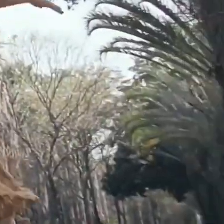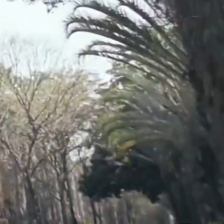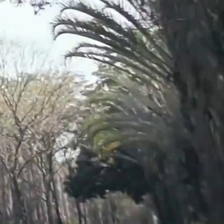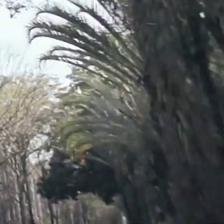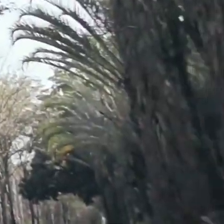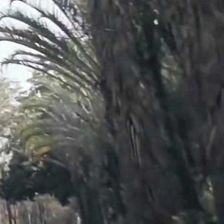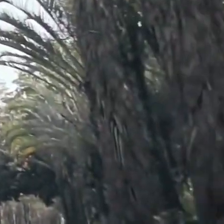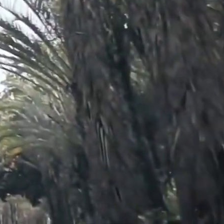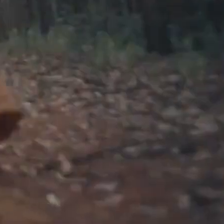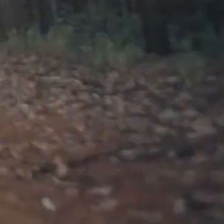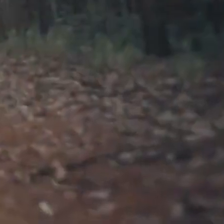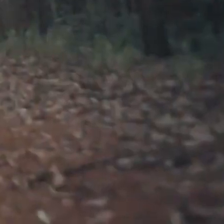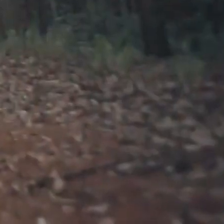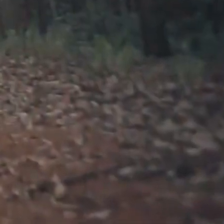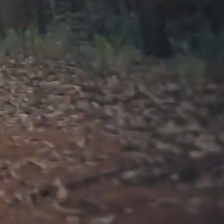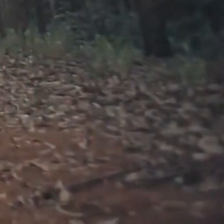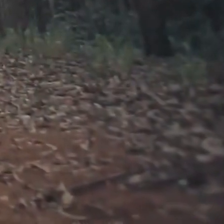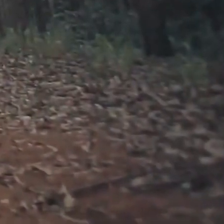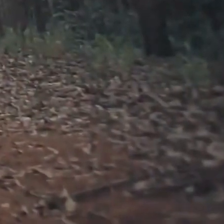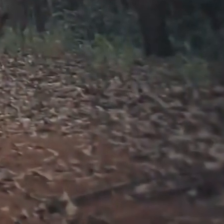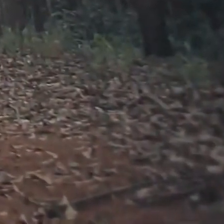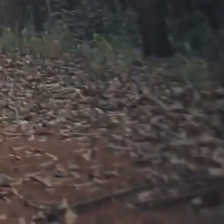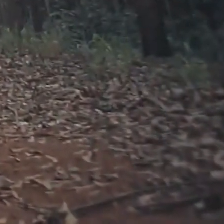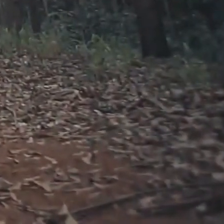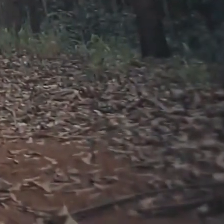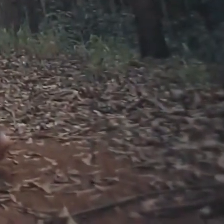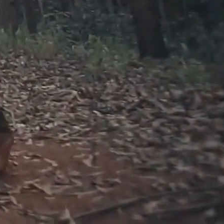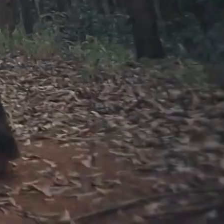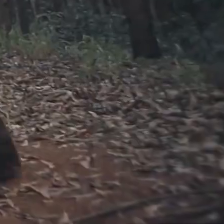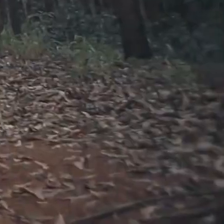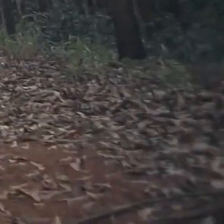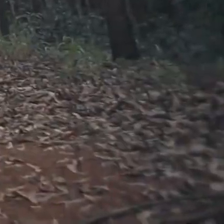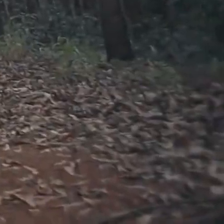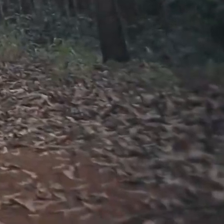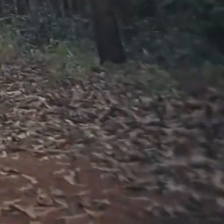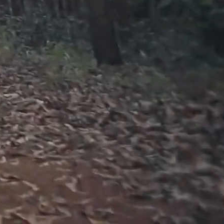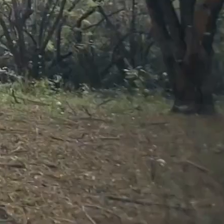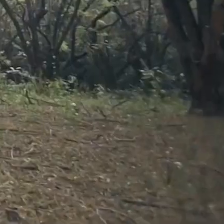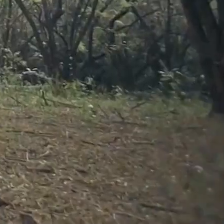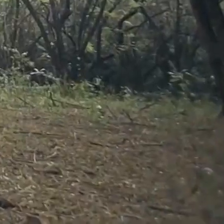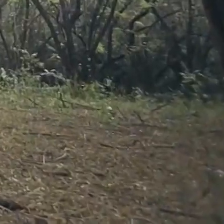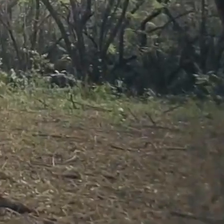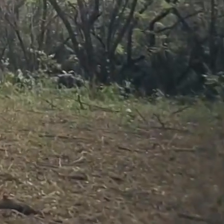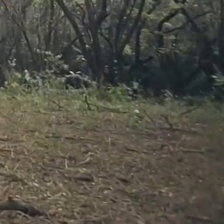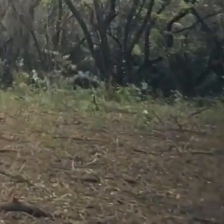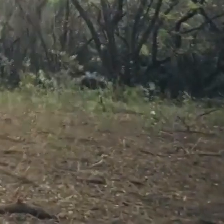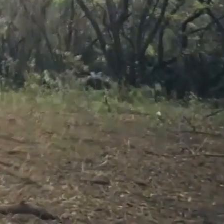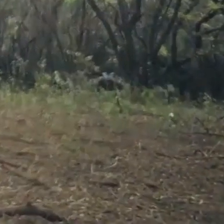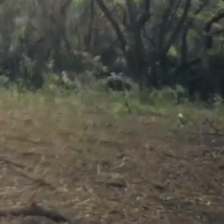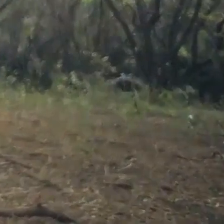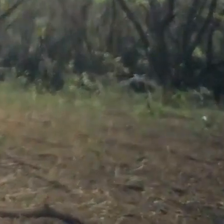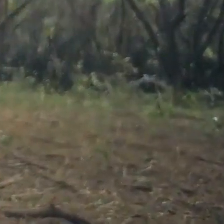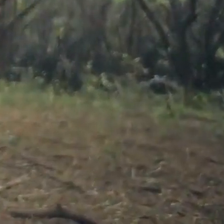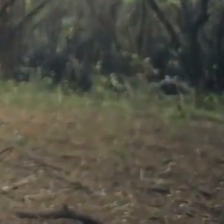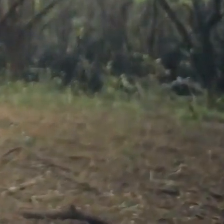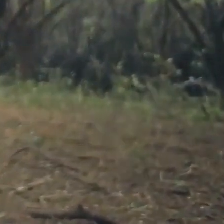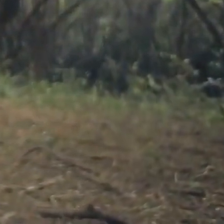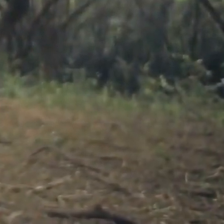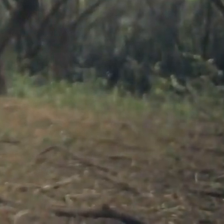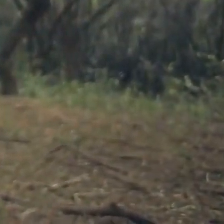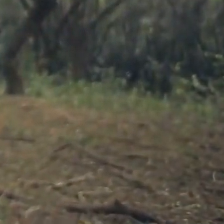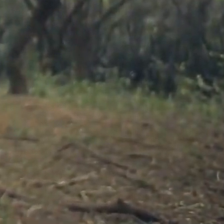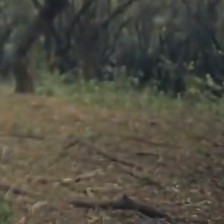o besouro. Ela é o raio, ele é o trovão. Ela se vestiu